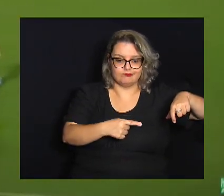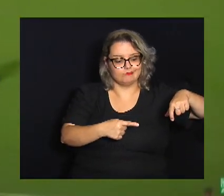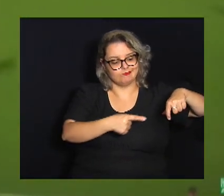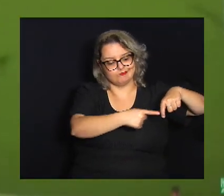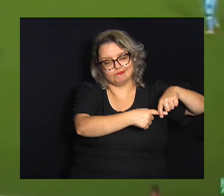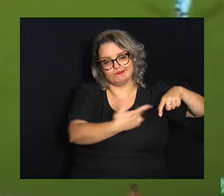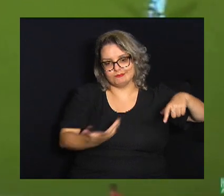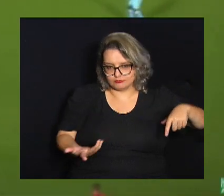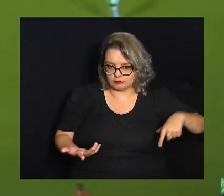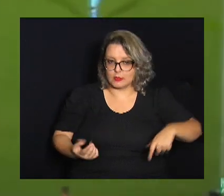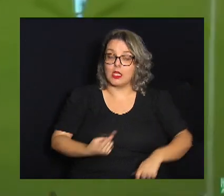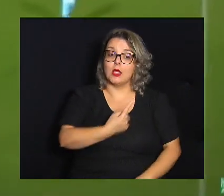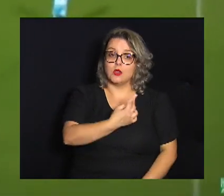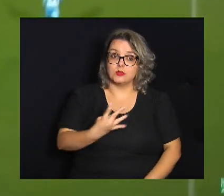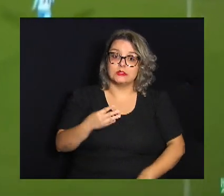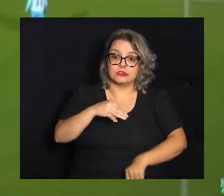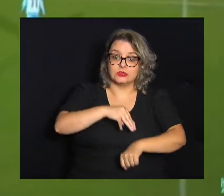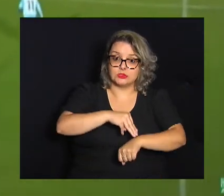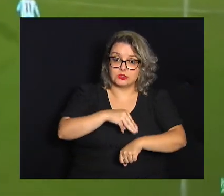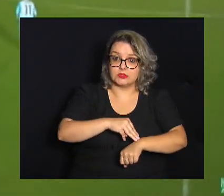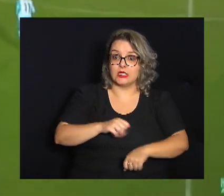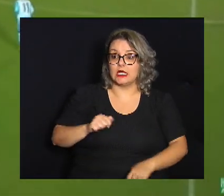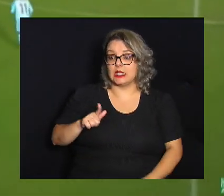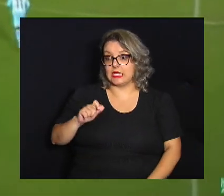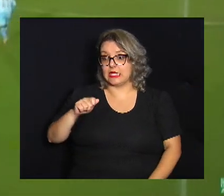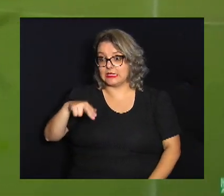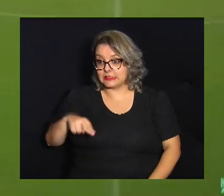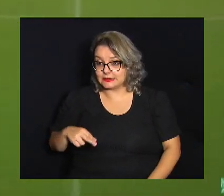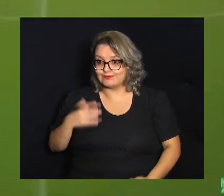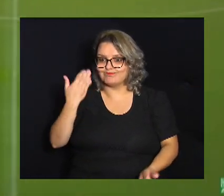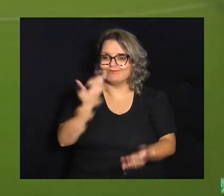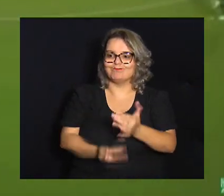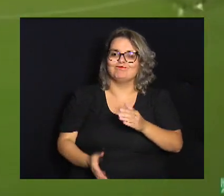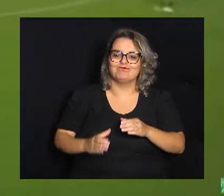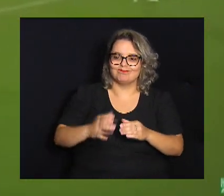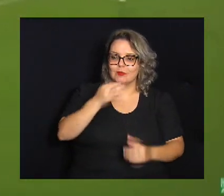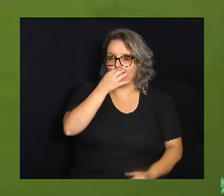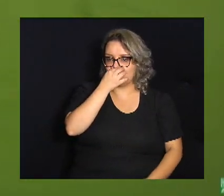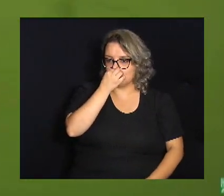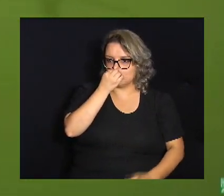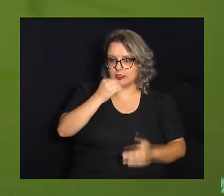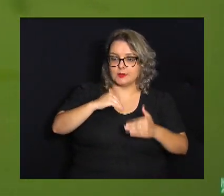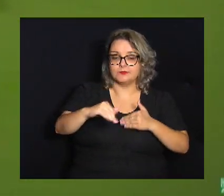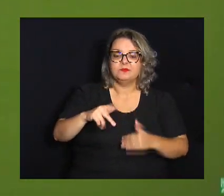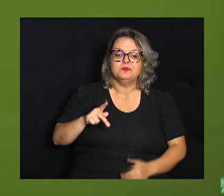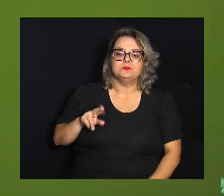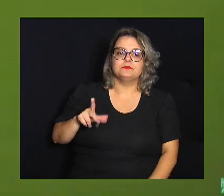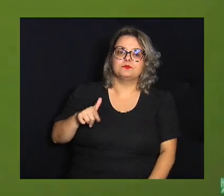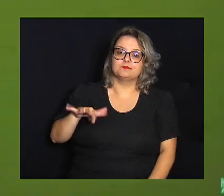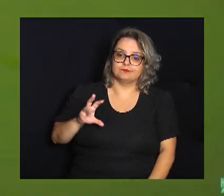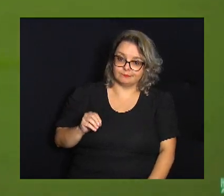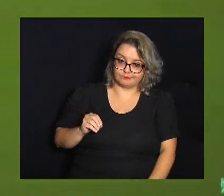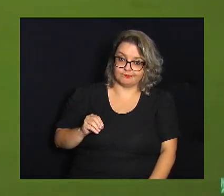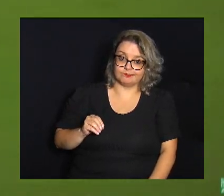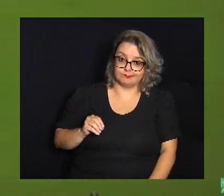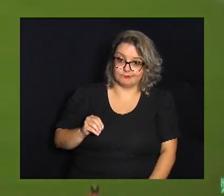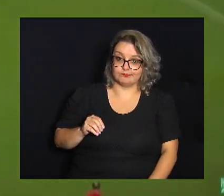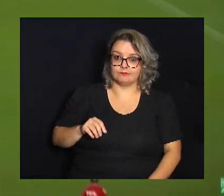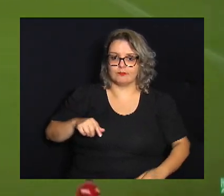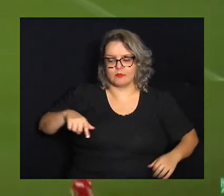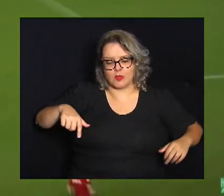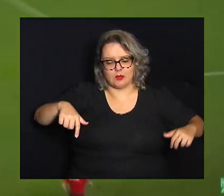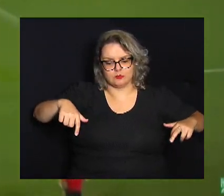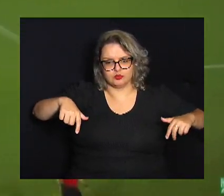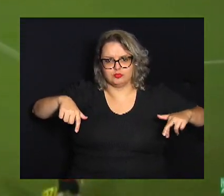que aos 14 minutos, Alan Santos perdeu a bola no meio-campo para Paulinho Mocelin, que avançou